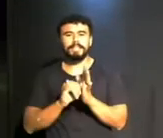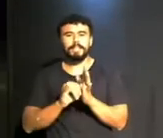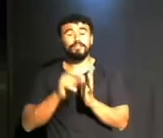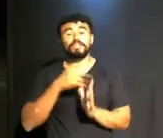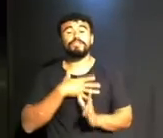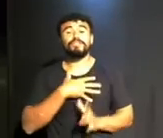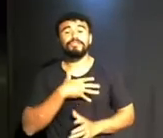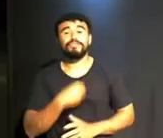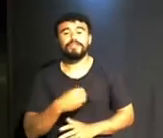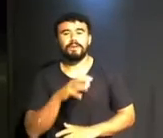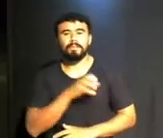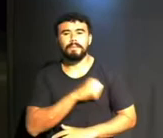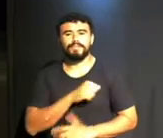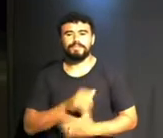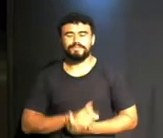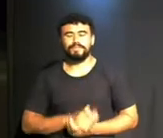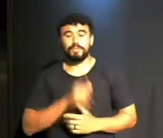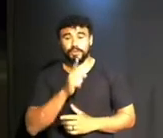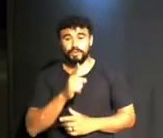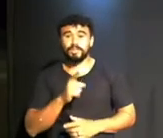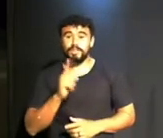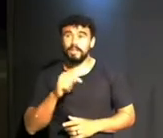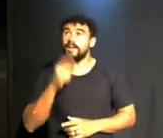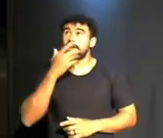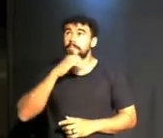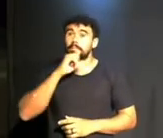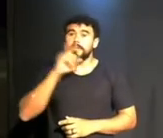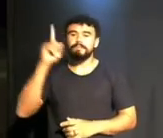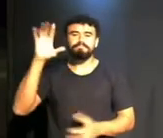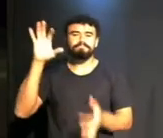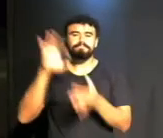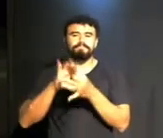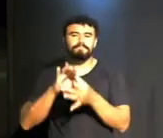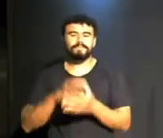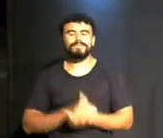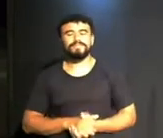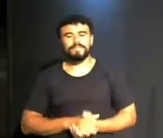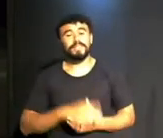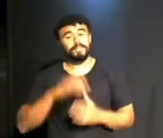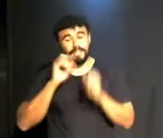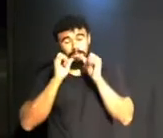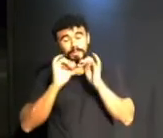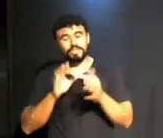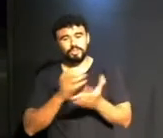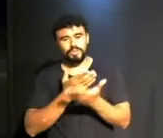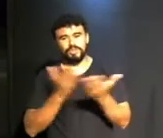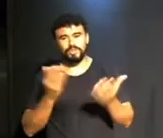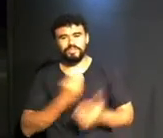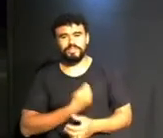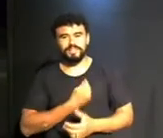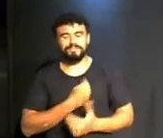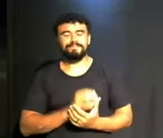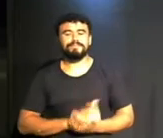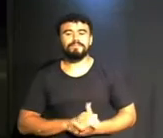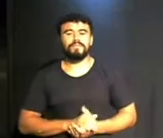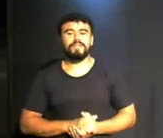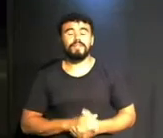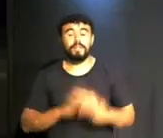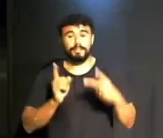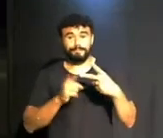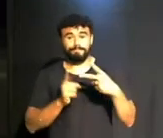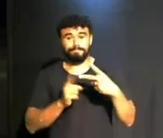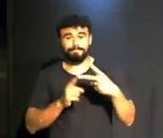como filho amado uma paternidade bem resolvida e isso vai abençoar demais a sua vida